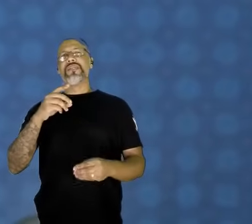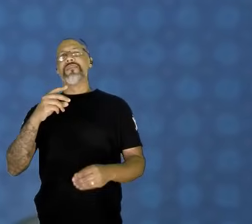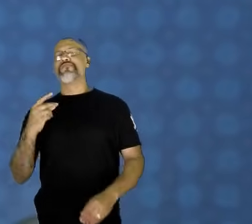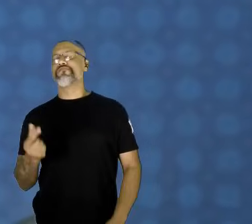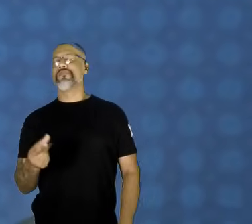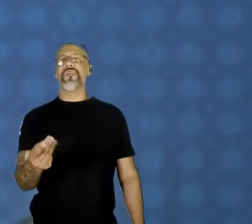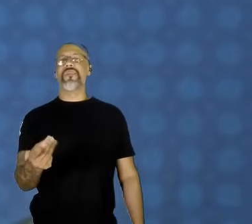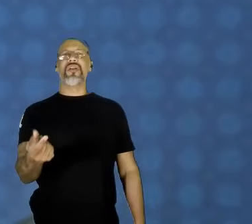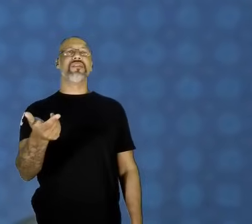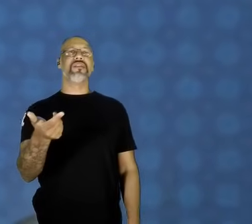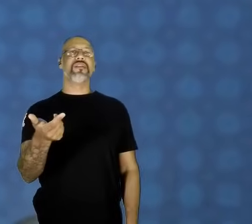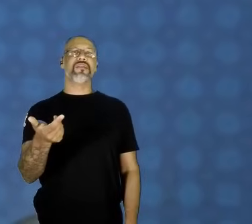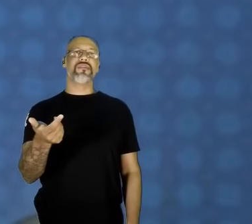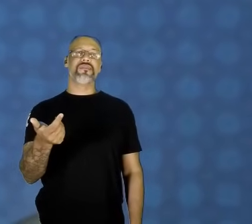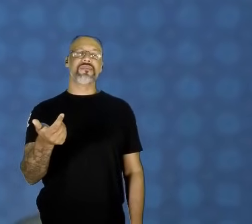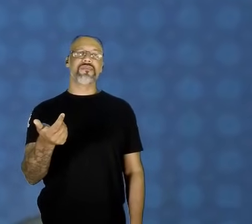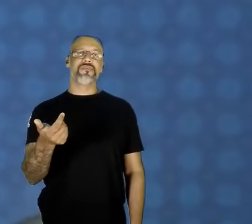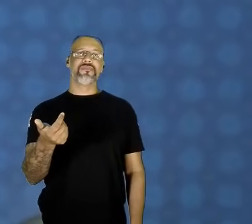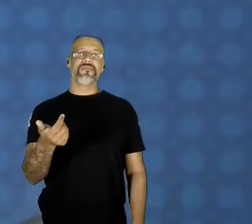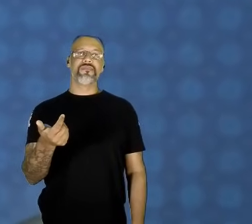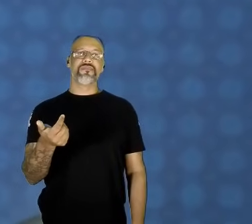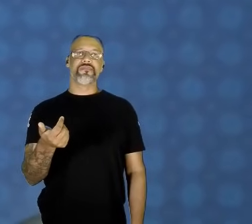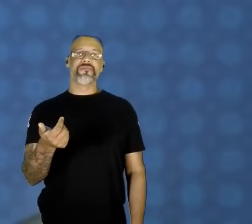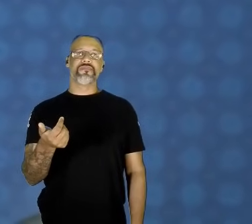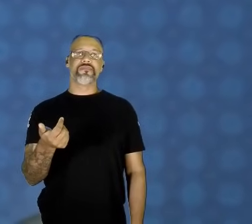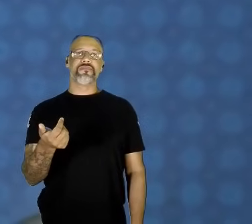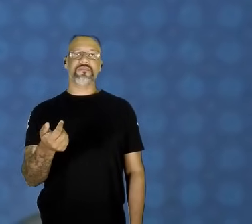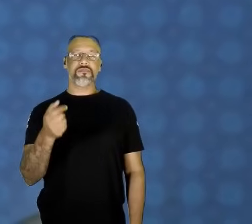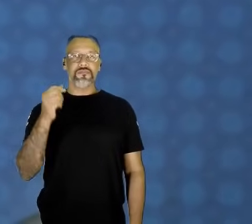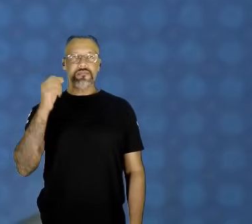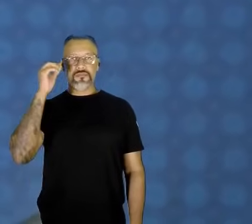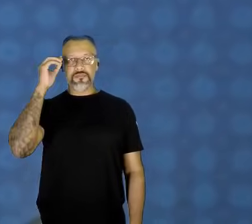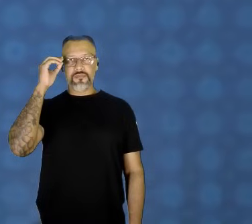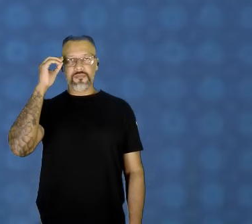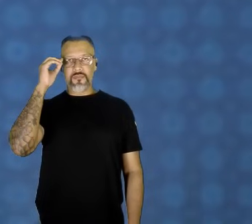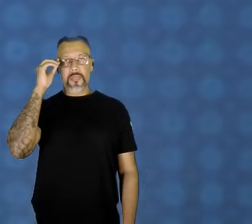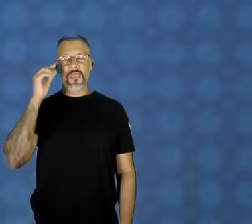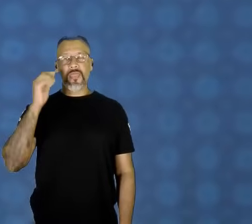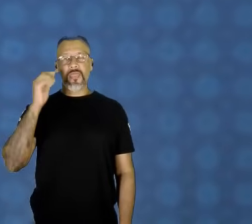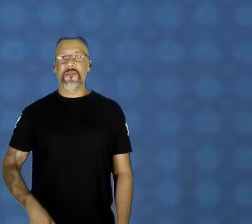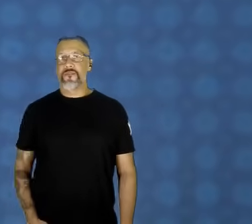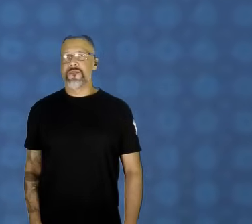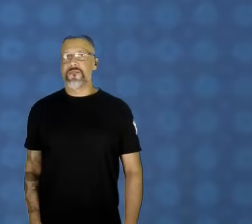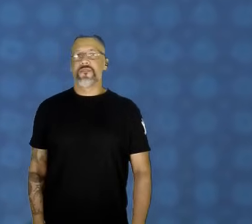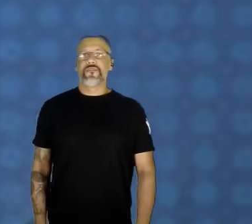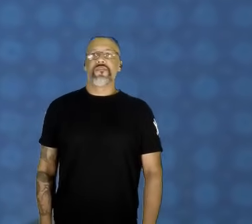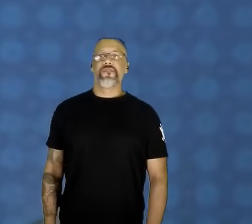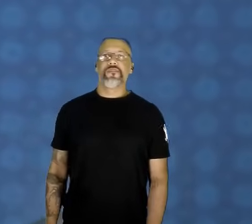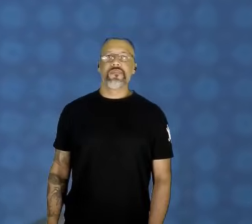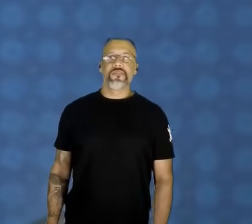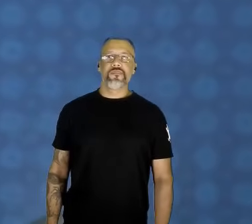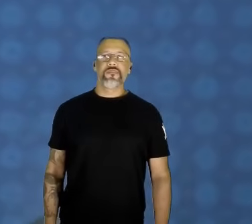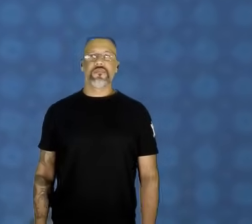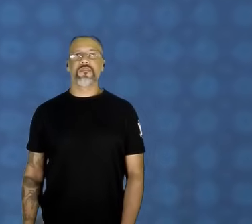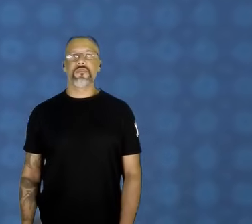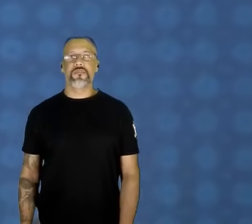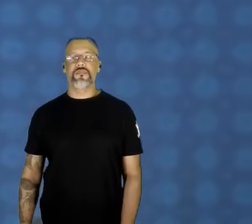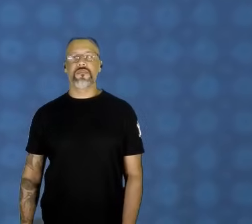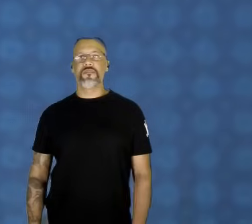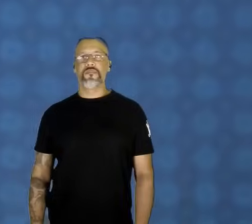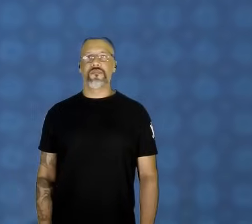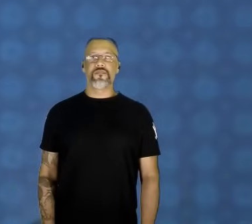Os fenícios, os cananeus eram da Fenícia, ou seja, era uma